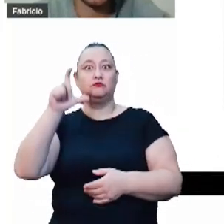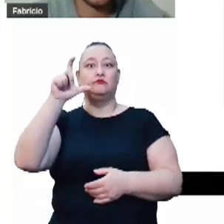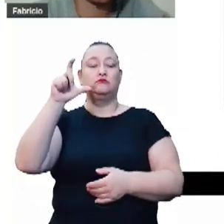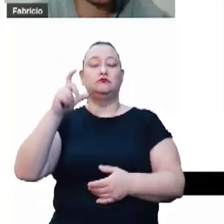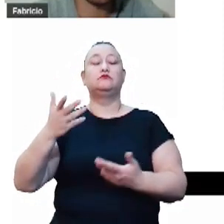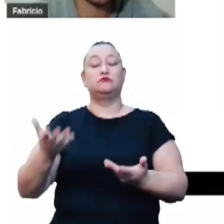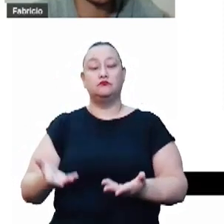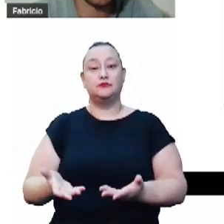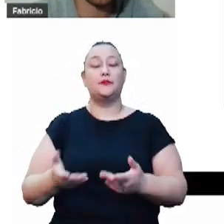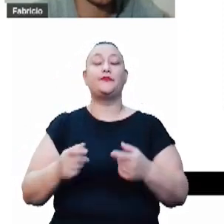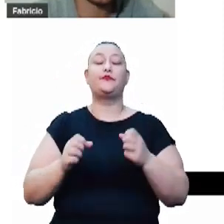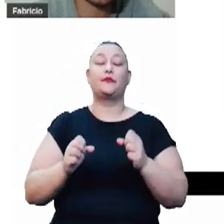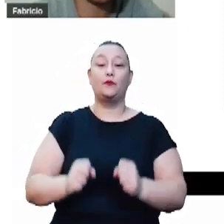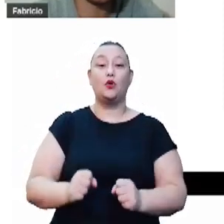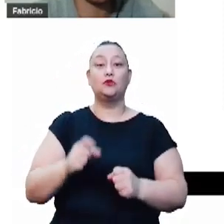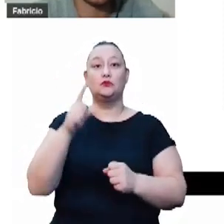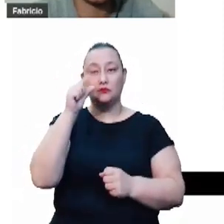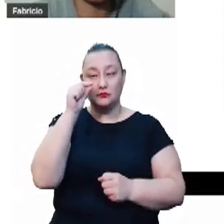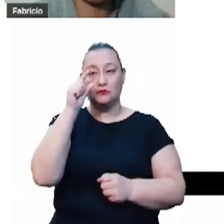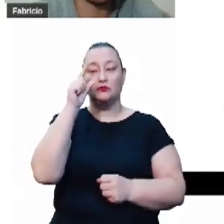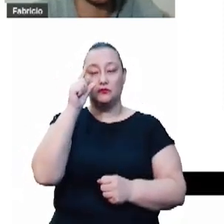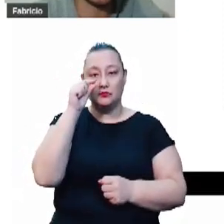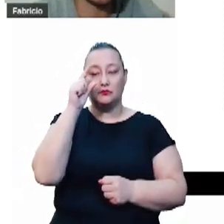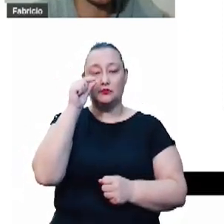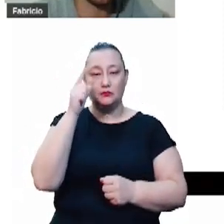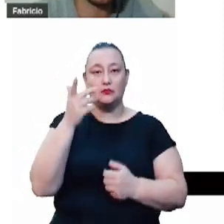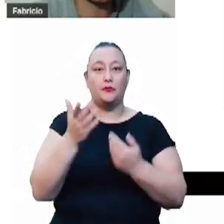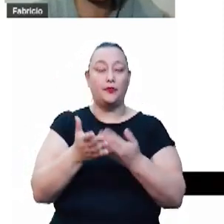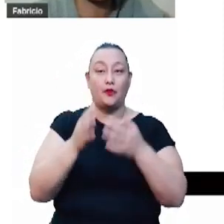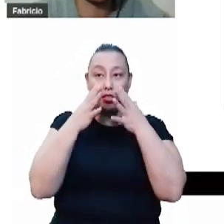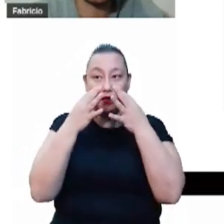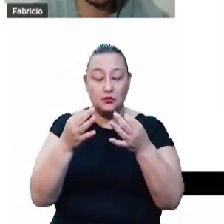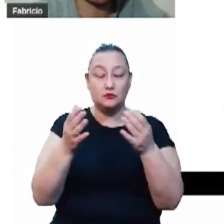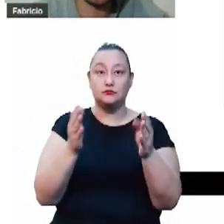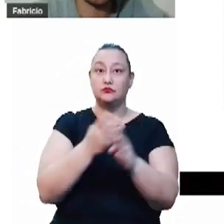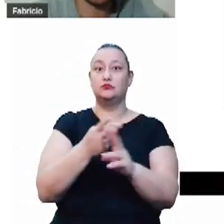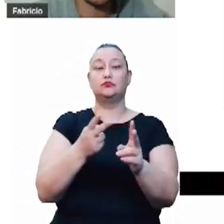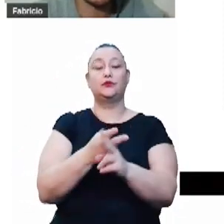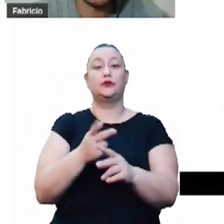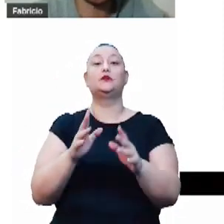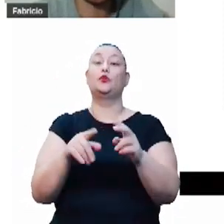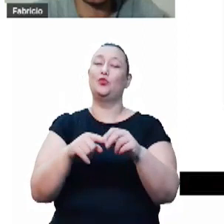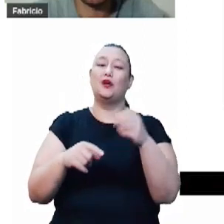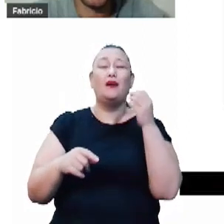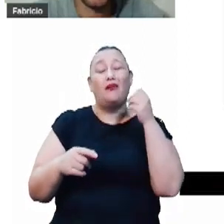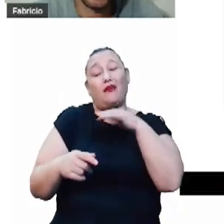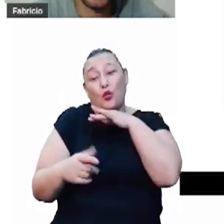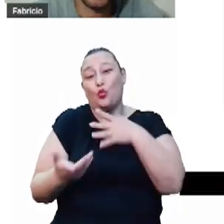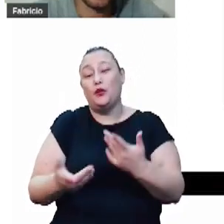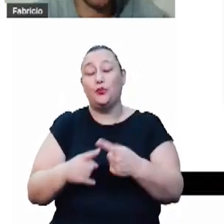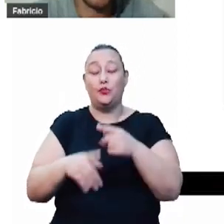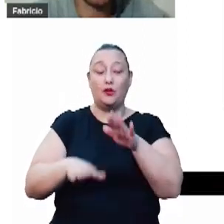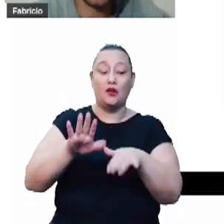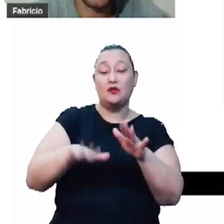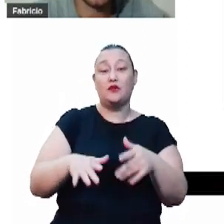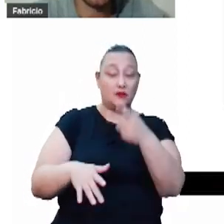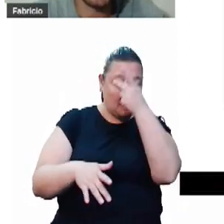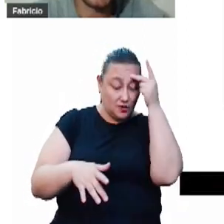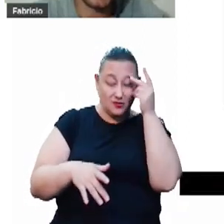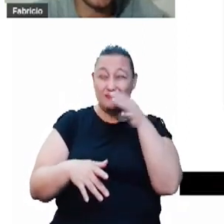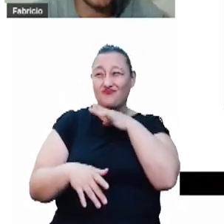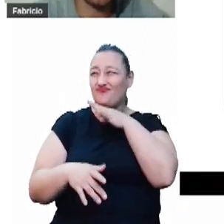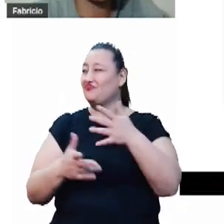acentuada, moderada, acentuada, já pode dar sonolência, perda de atenção. Então, isso é prejudicial, às vezes é ruim para o dia